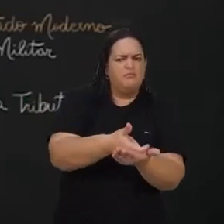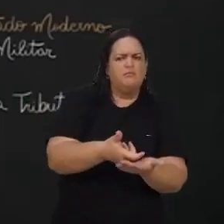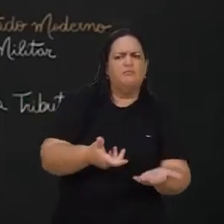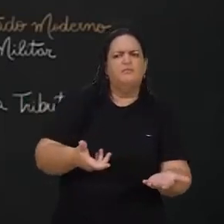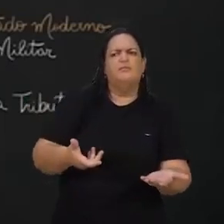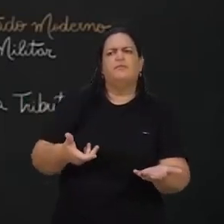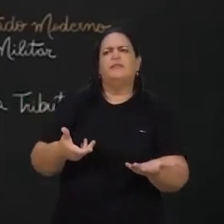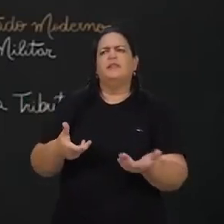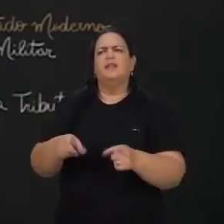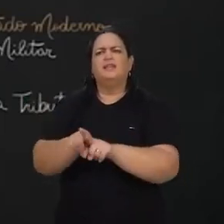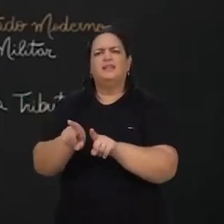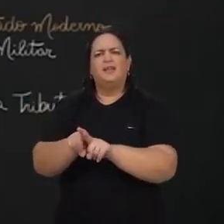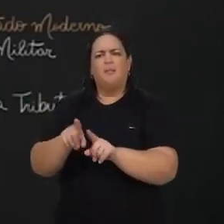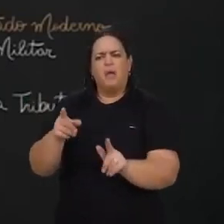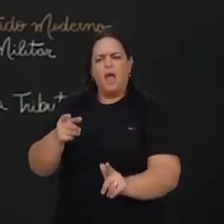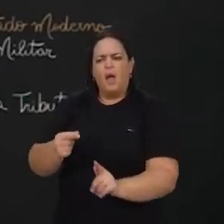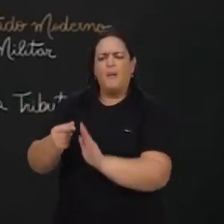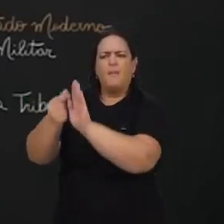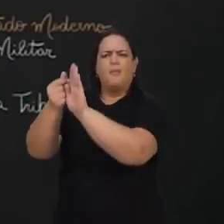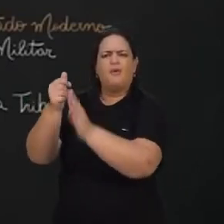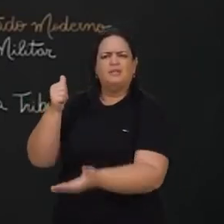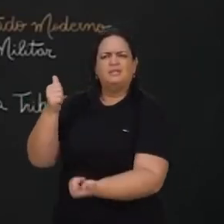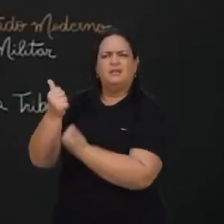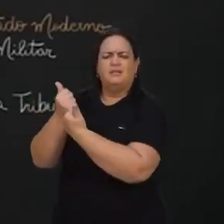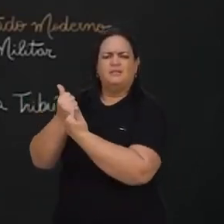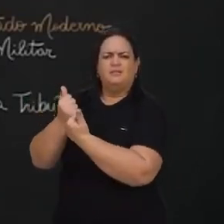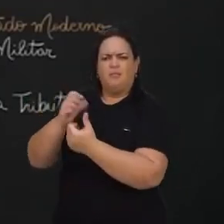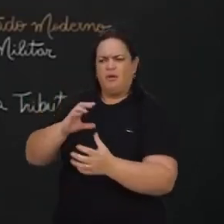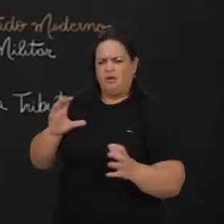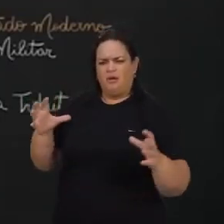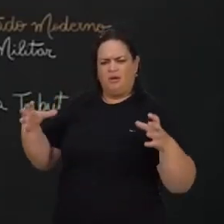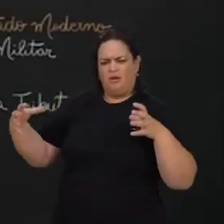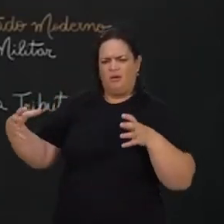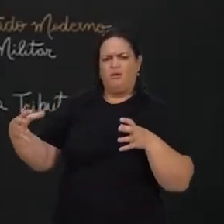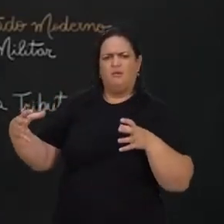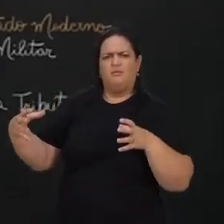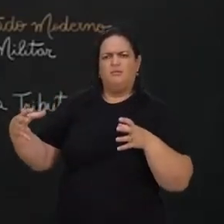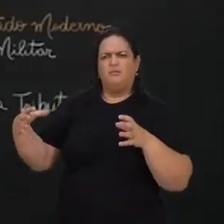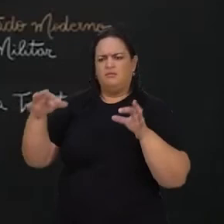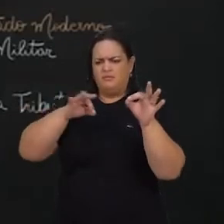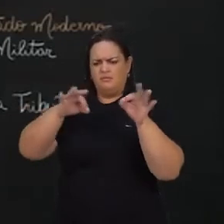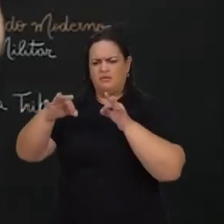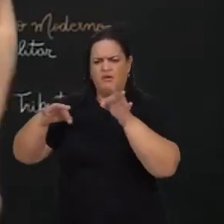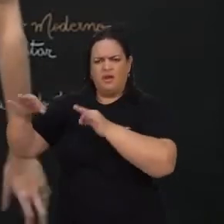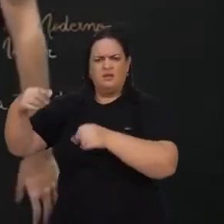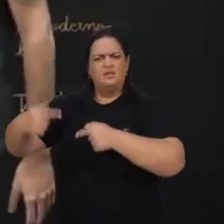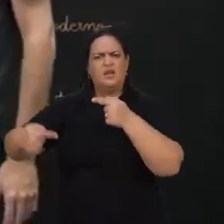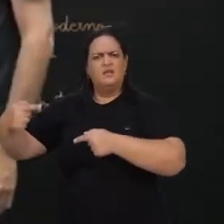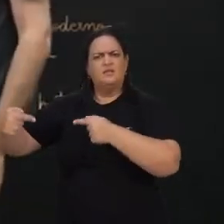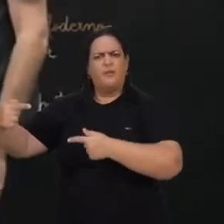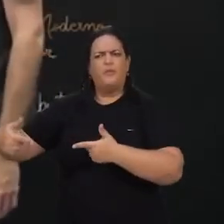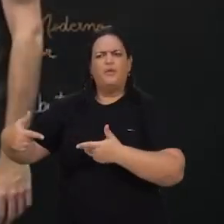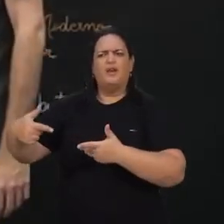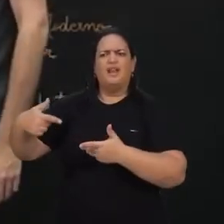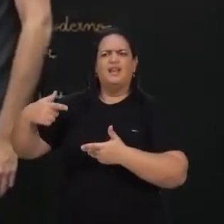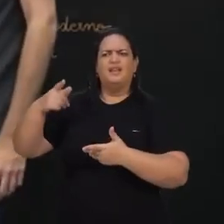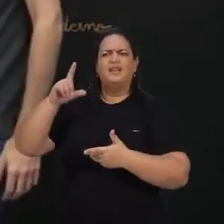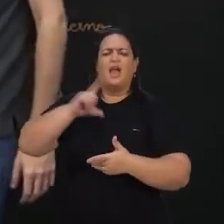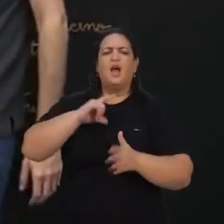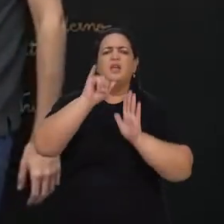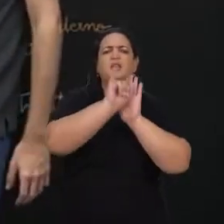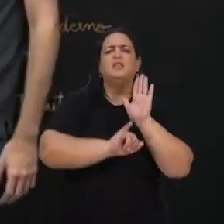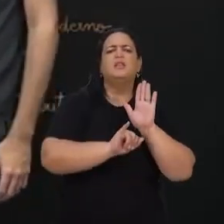de impostos com apoio da burguesia, essa maneira de fazer política, vamos dizer assim, é identificada